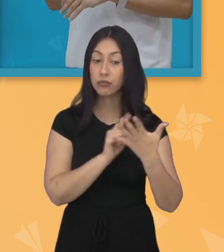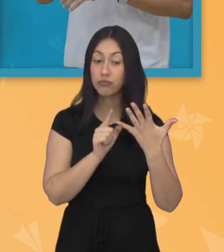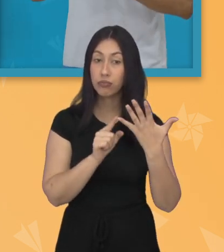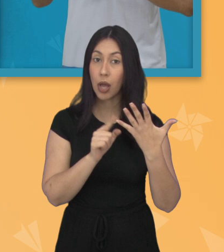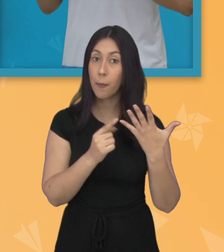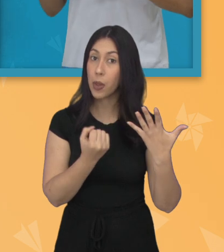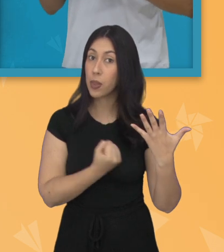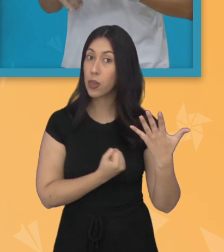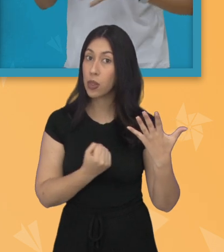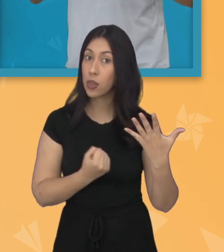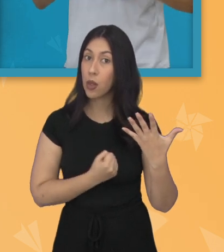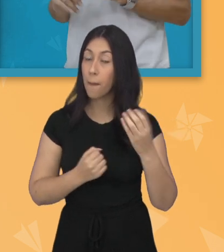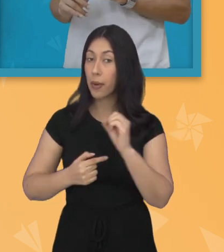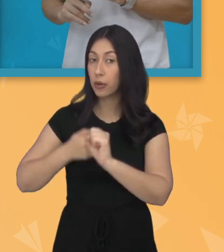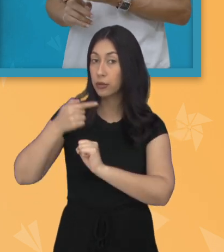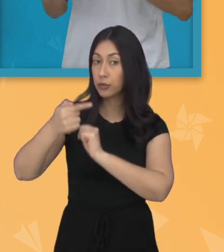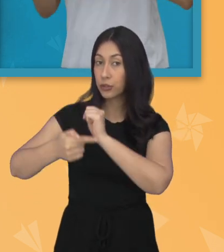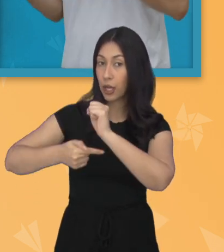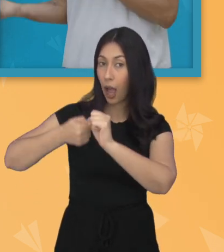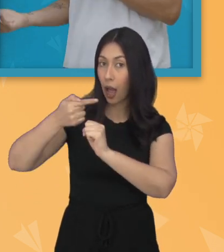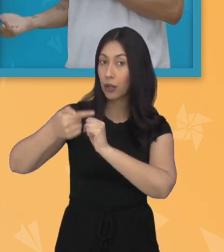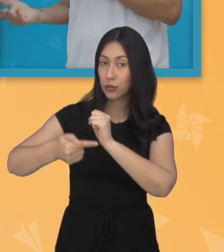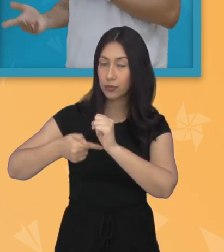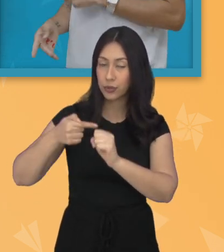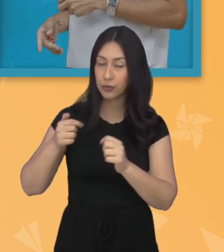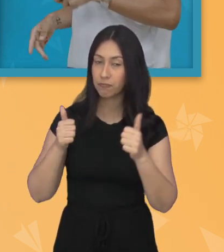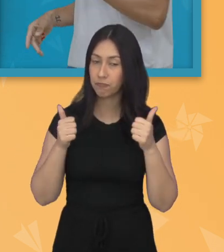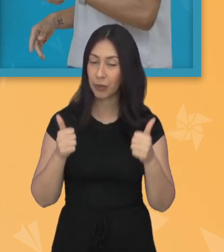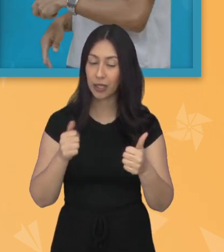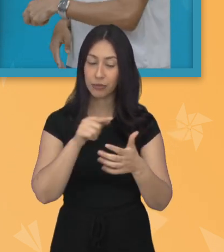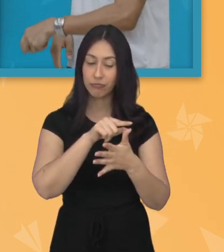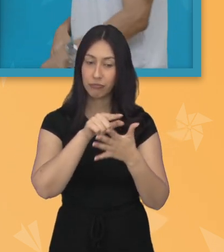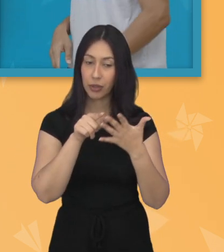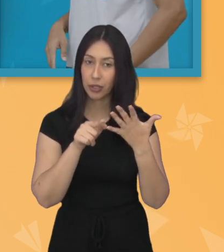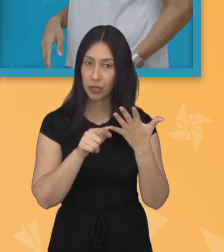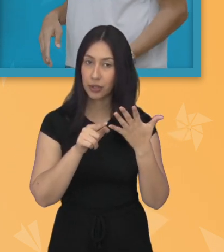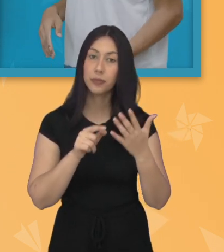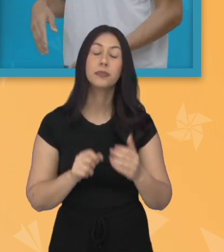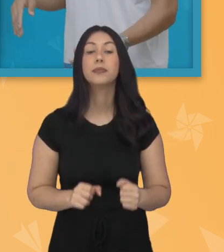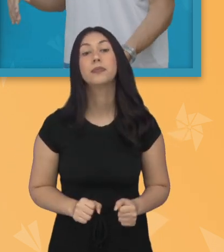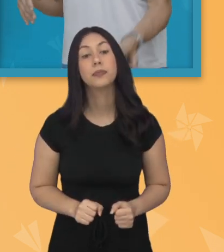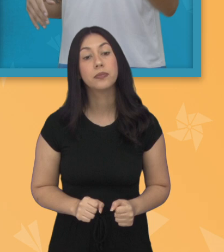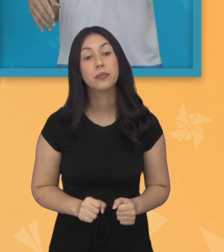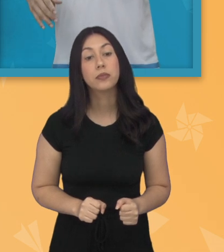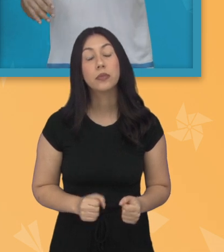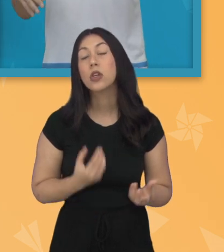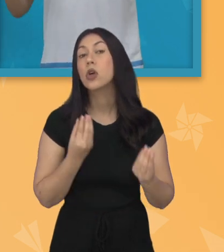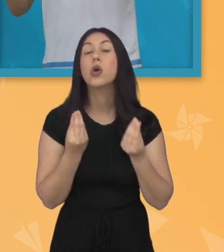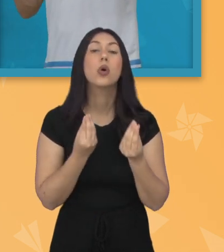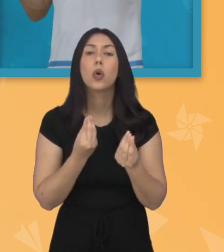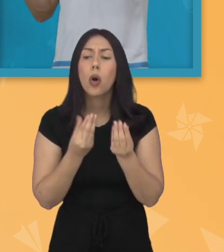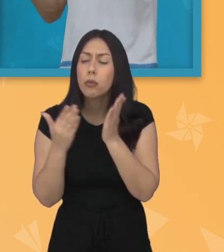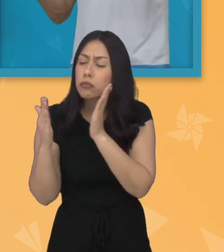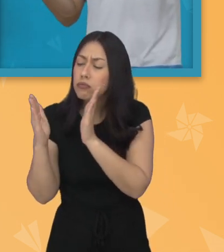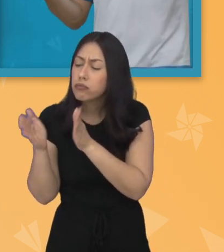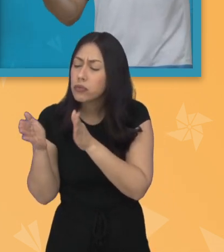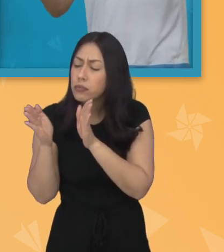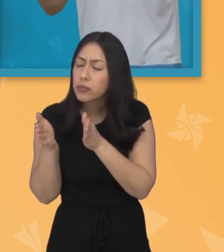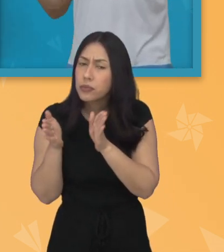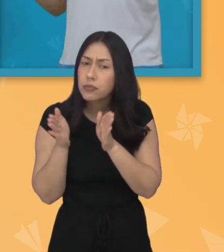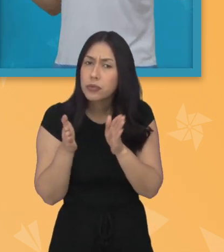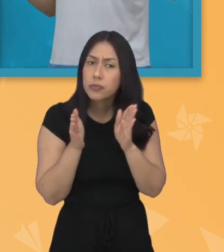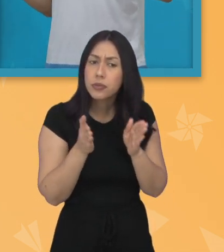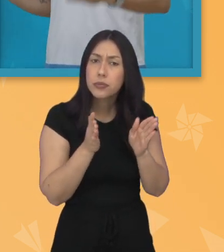mais comuns são massa, número de mols e volume, quando se tratar de gases, nesse caso. O passo a passo que eu mencionei no começo, quando a gente